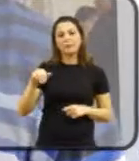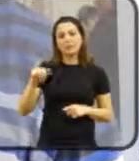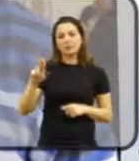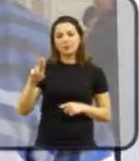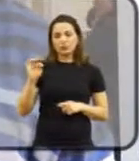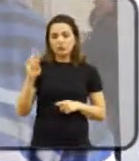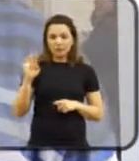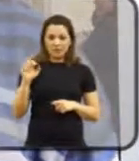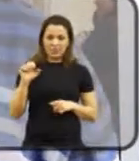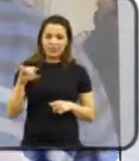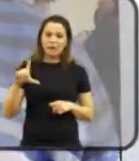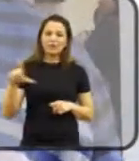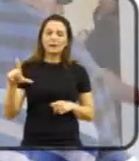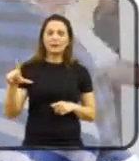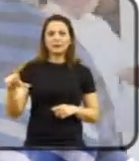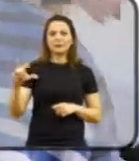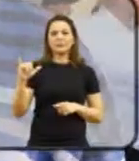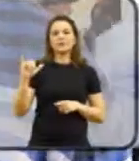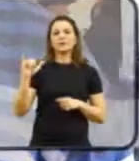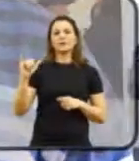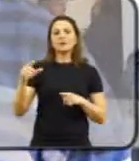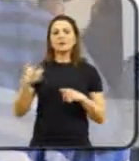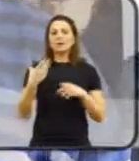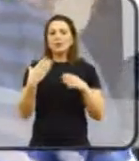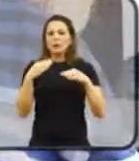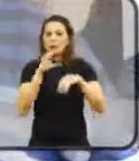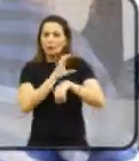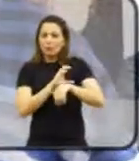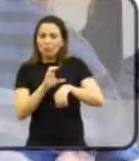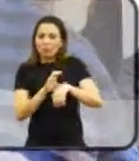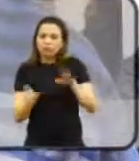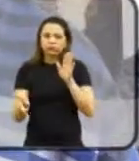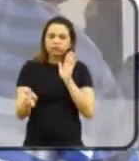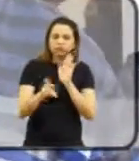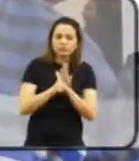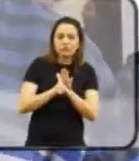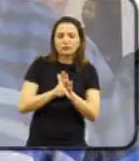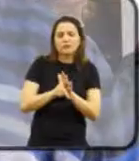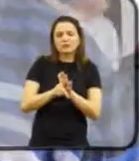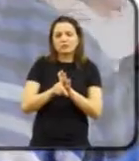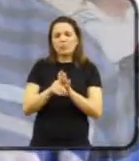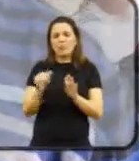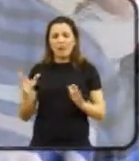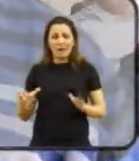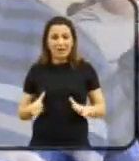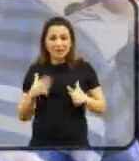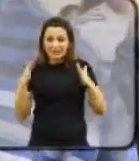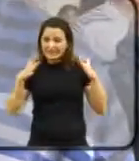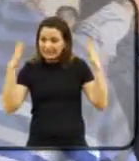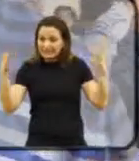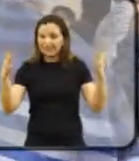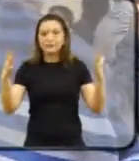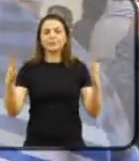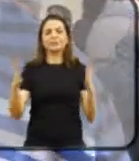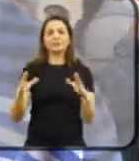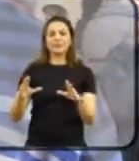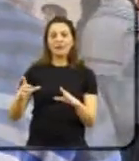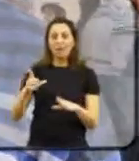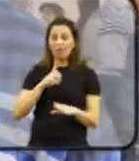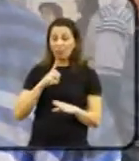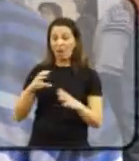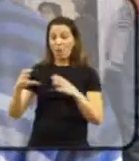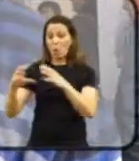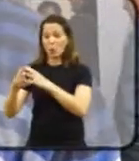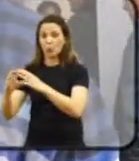um sucesso. Nós temos aí em Araraquara hoje 6 ou 8 escolas de samba que às vezes pagam para as